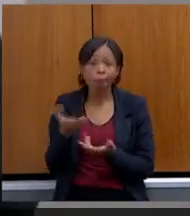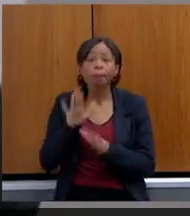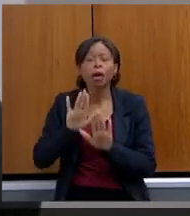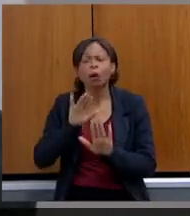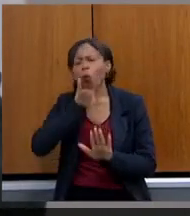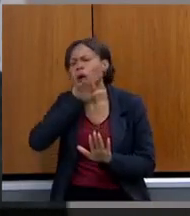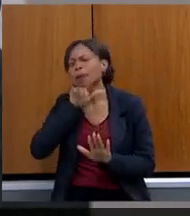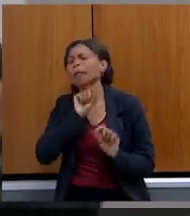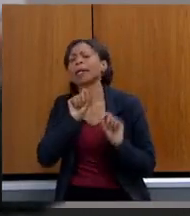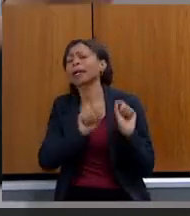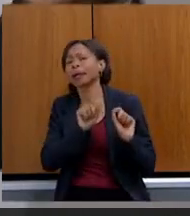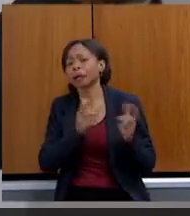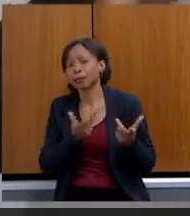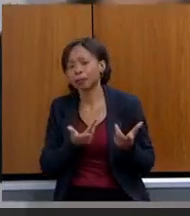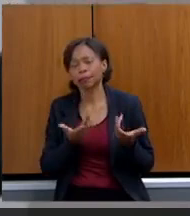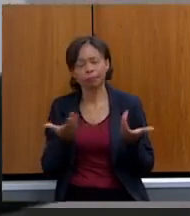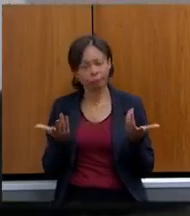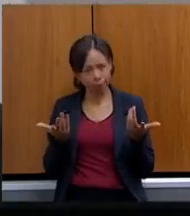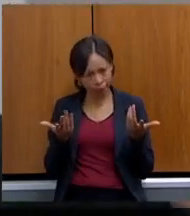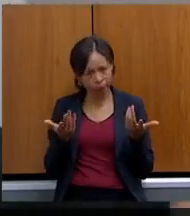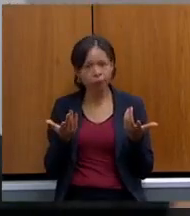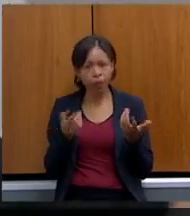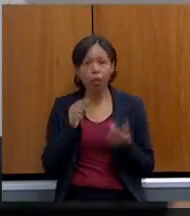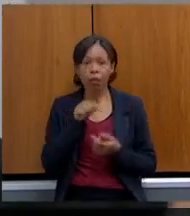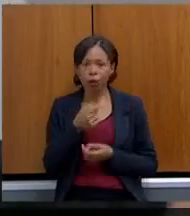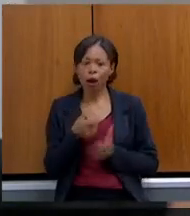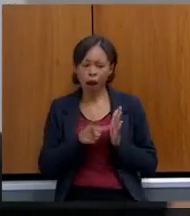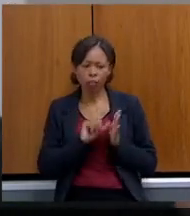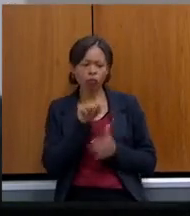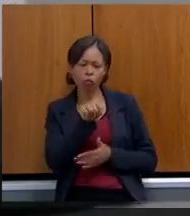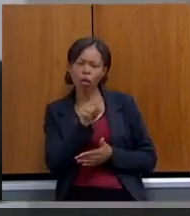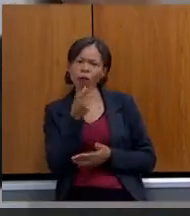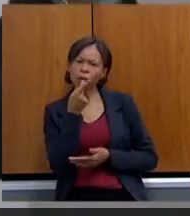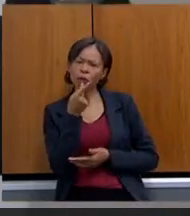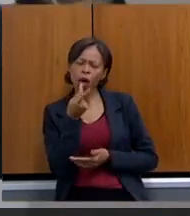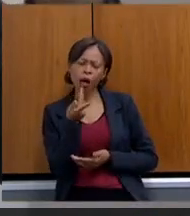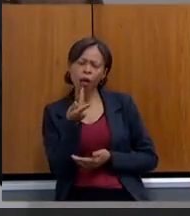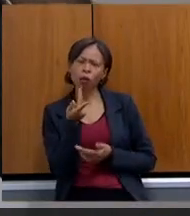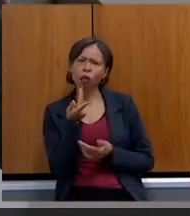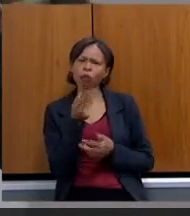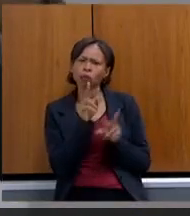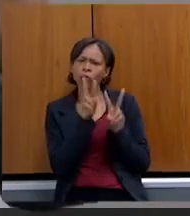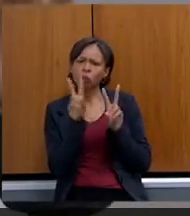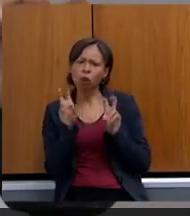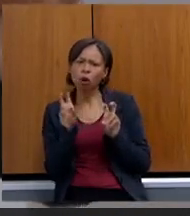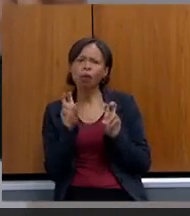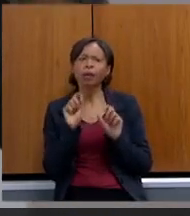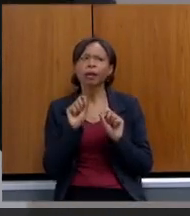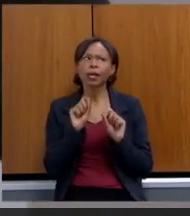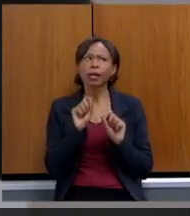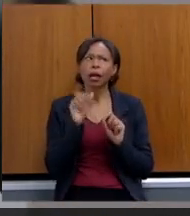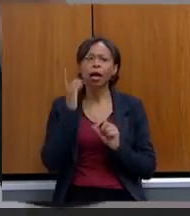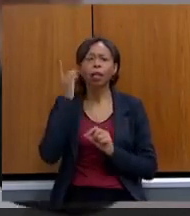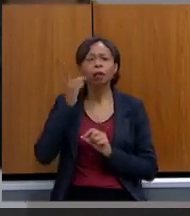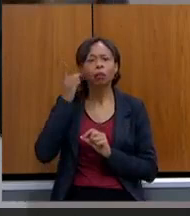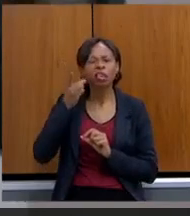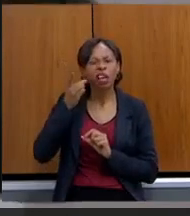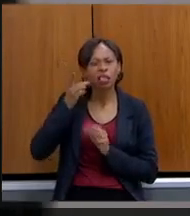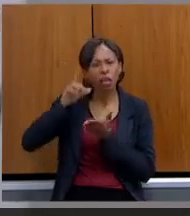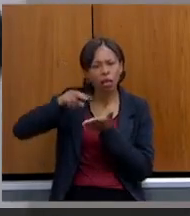realmente colocar Eu gostei muito da sua fala aí agora quando falou que a deputada é do Sindicato